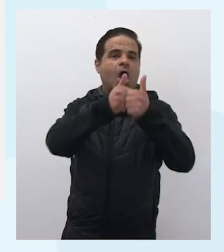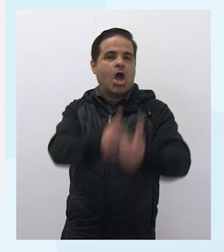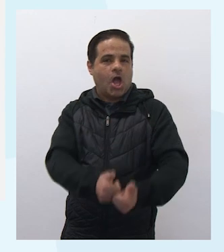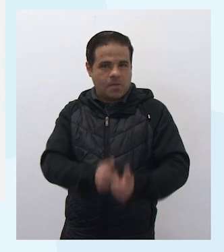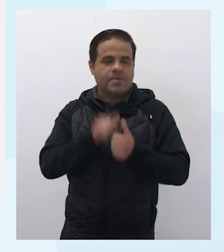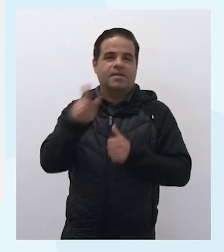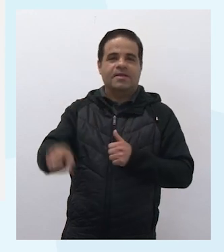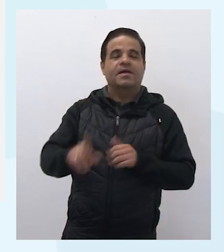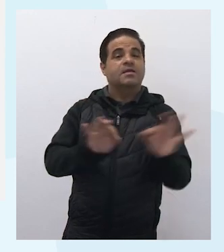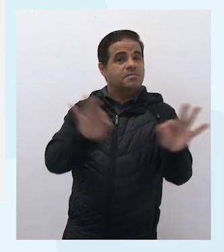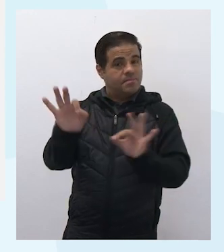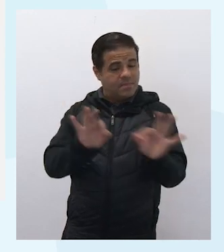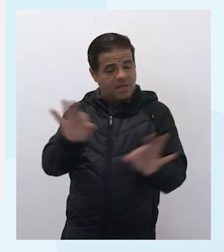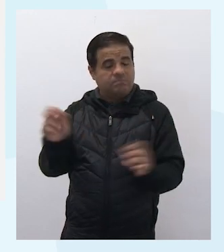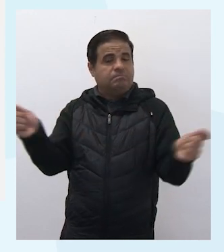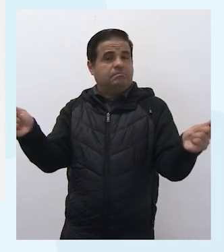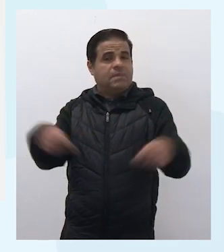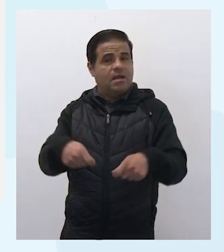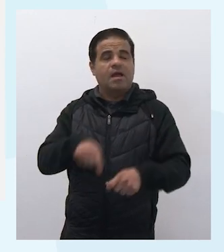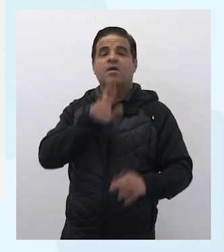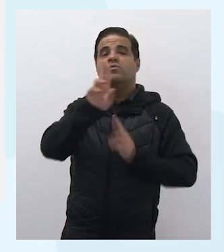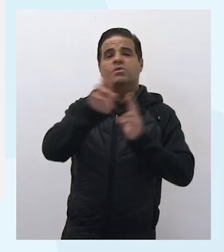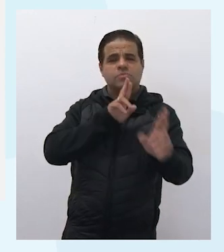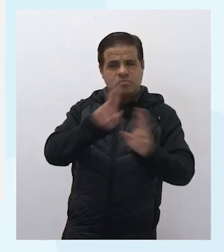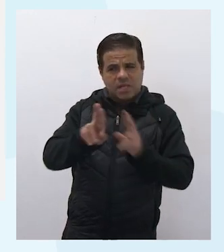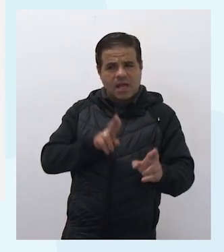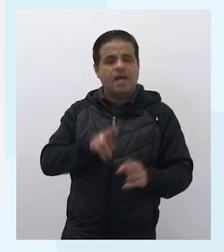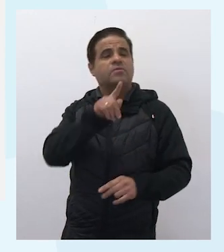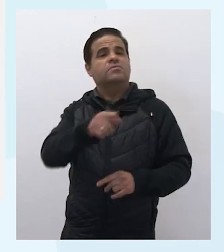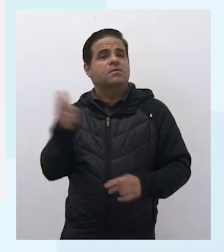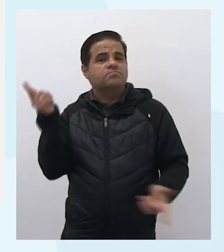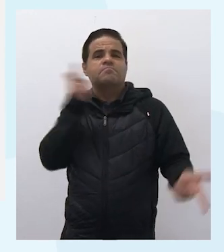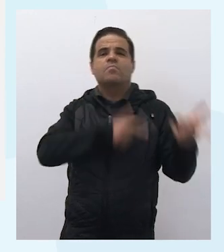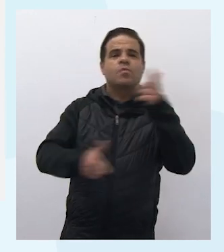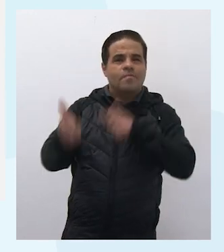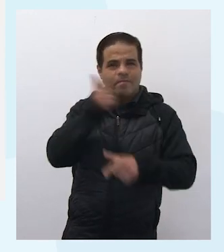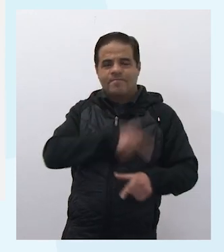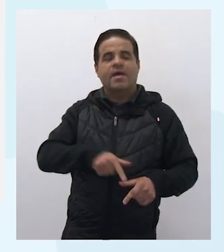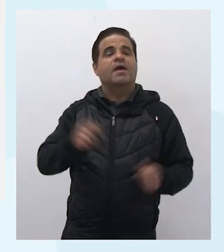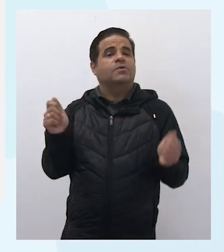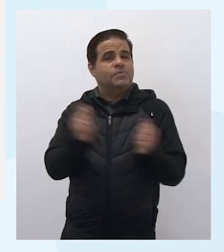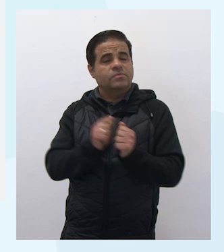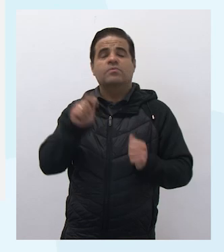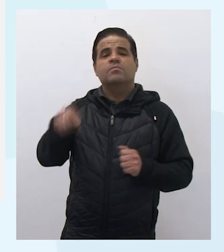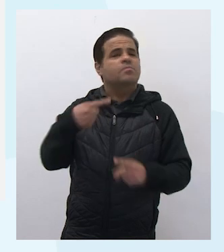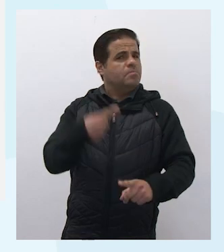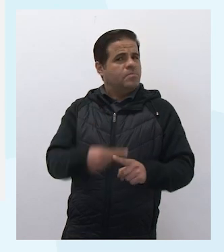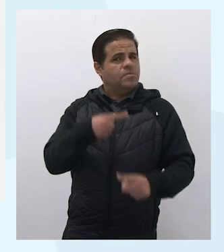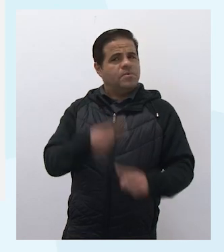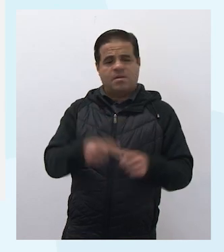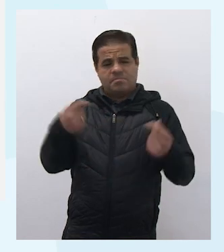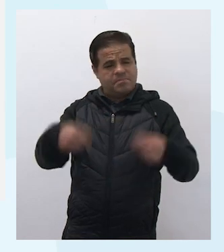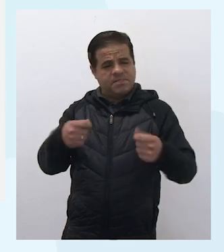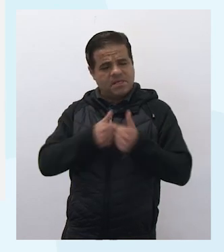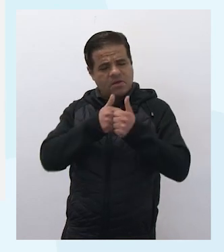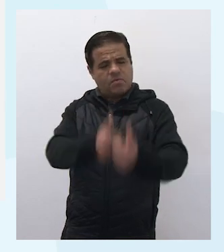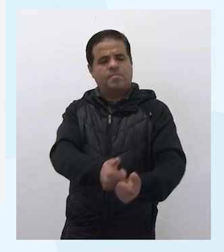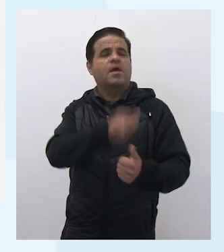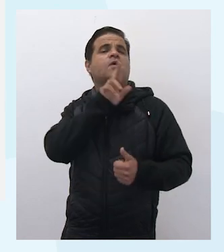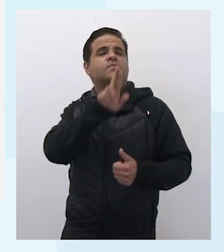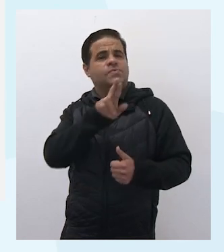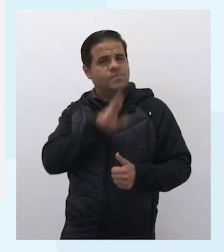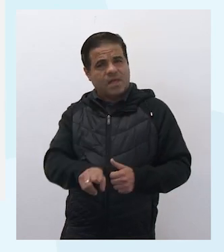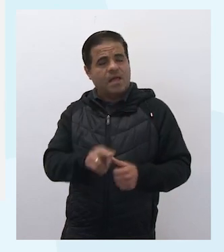acompanhando este plano e os resultados que você obtém com ele. Por que você precisa acompanhar os